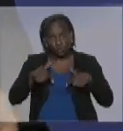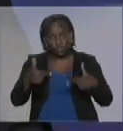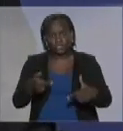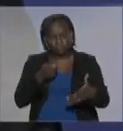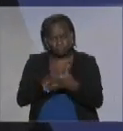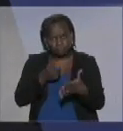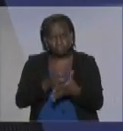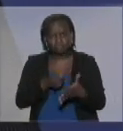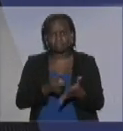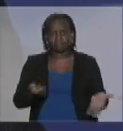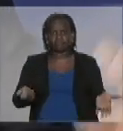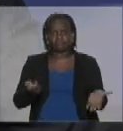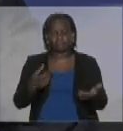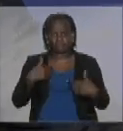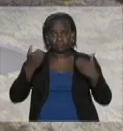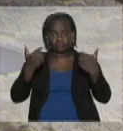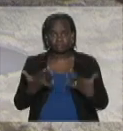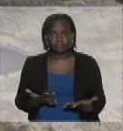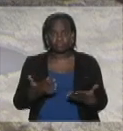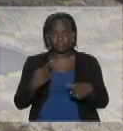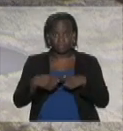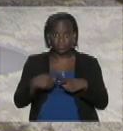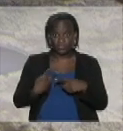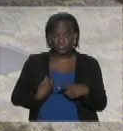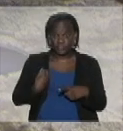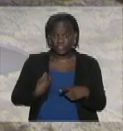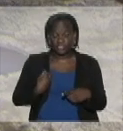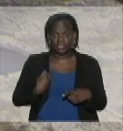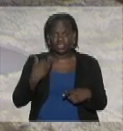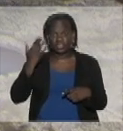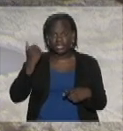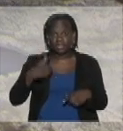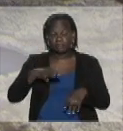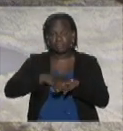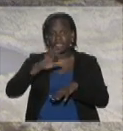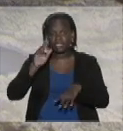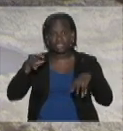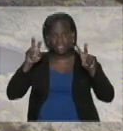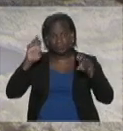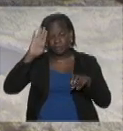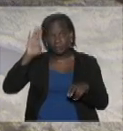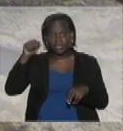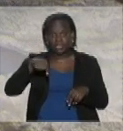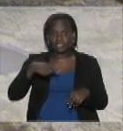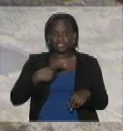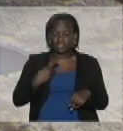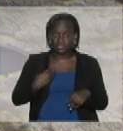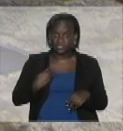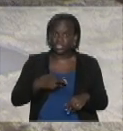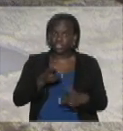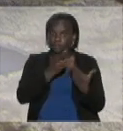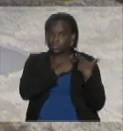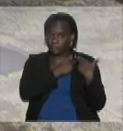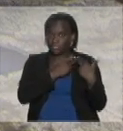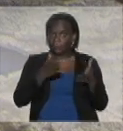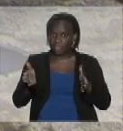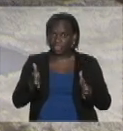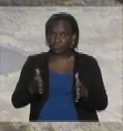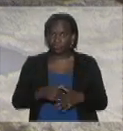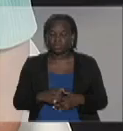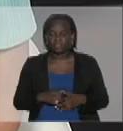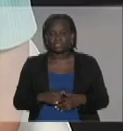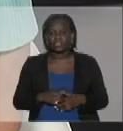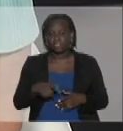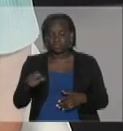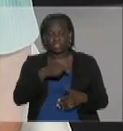luta, a gente tem que ir, eu digo, uma vida que a gente salva, já valeu a pena a gente estar aqui com essa responsabilidade desse mandato.